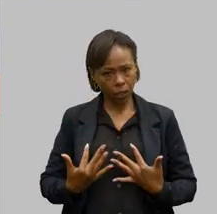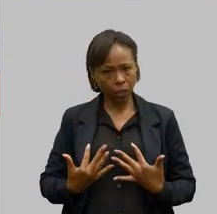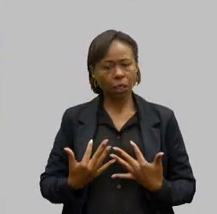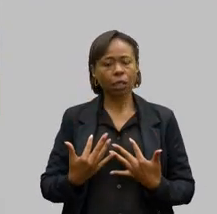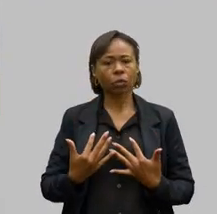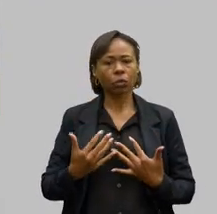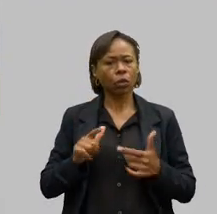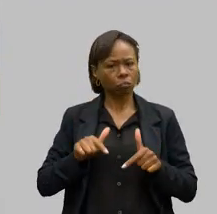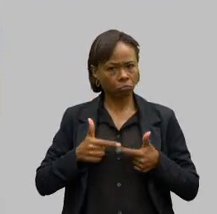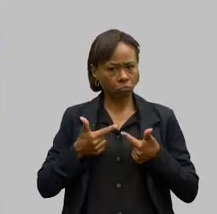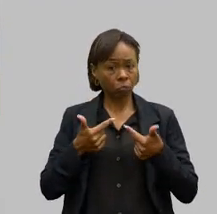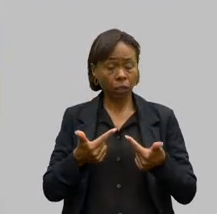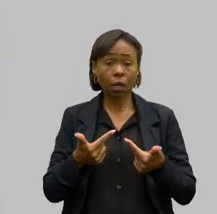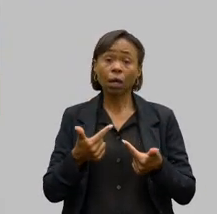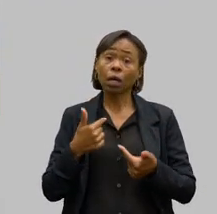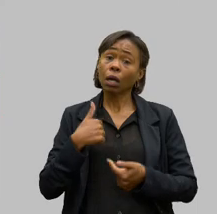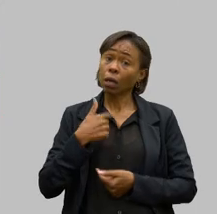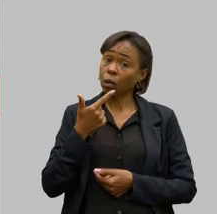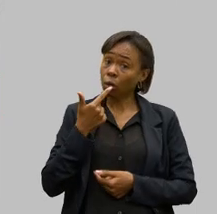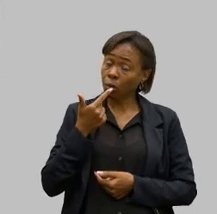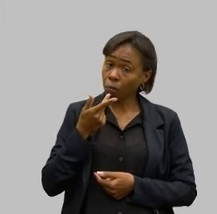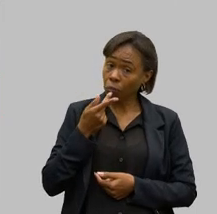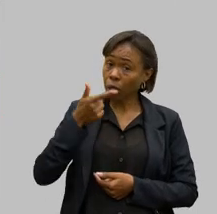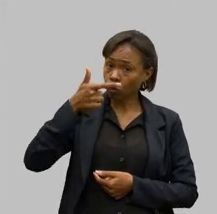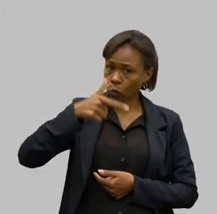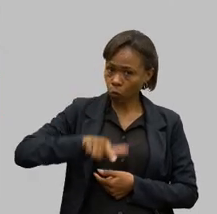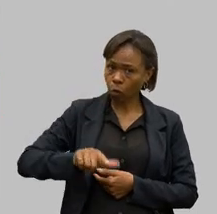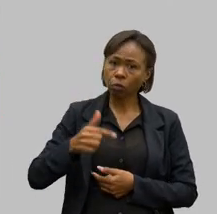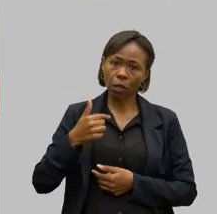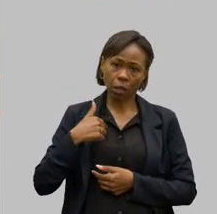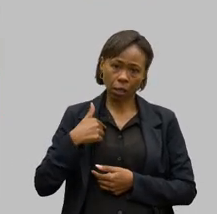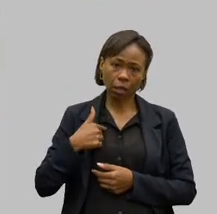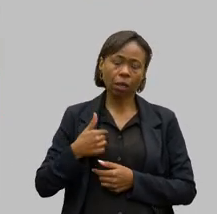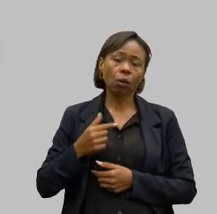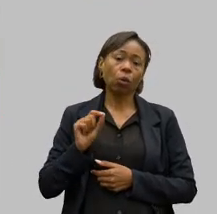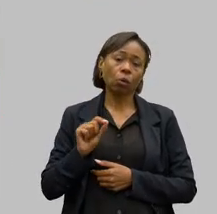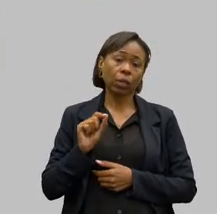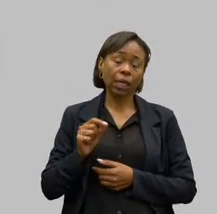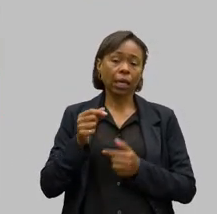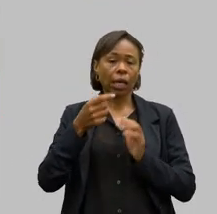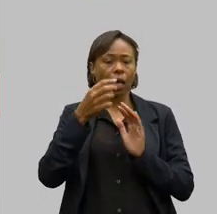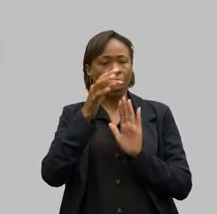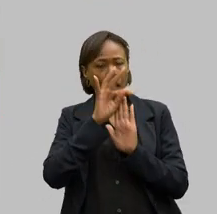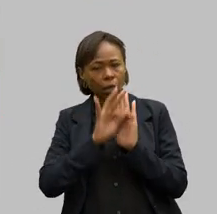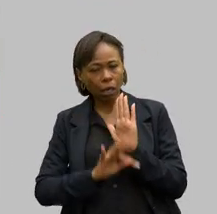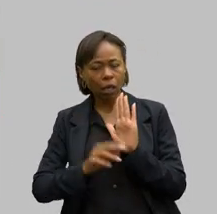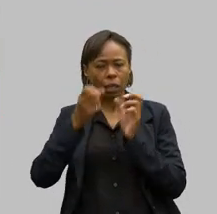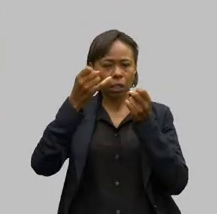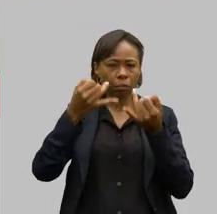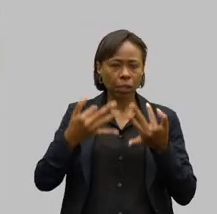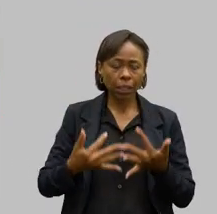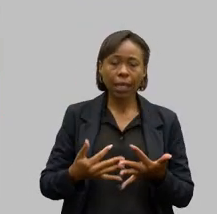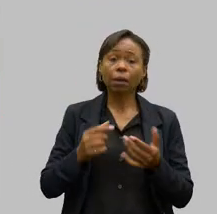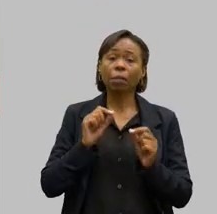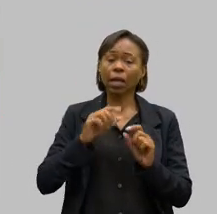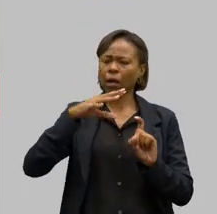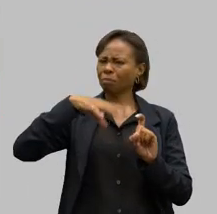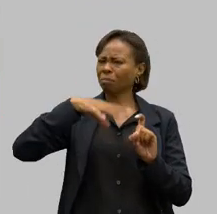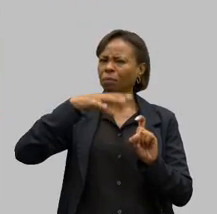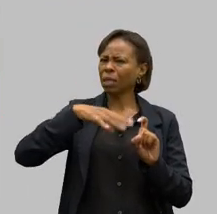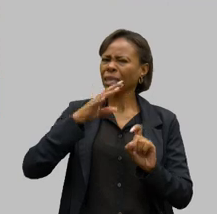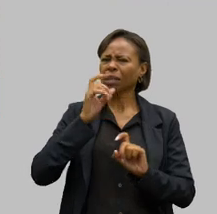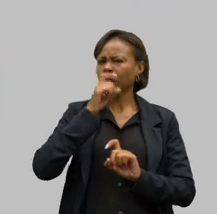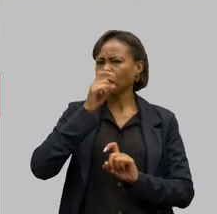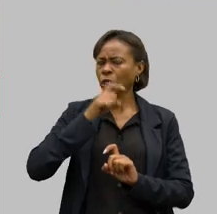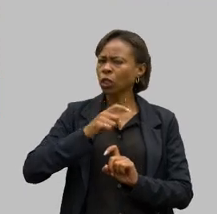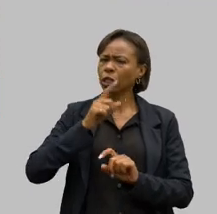excelência e volto a ressaltar. Eu fiz o uso da minha fala para desmistificar o que está sendo falado por uma oposição ideológica ao